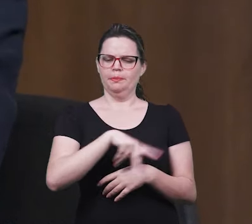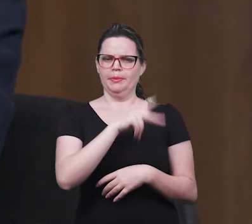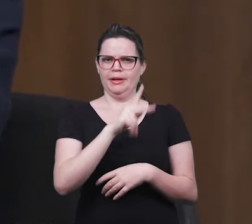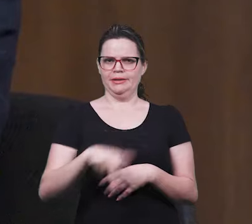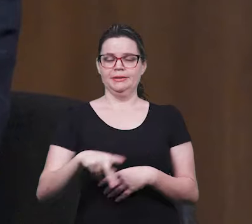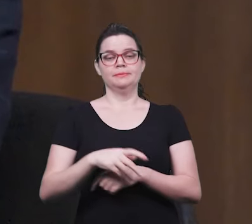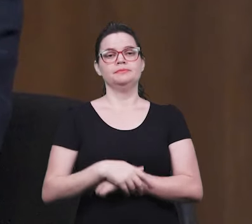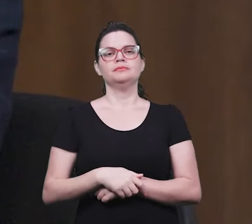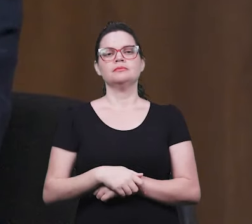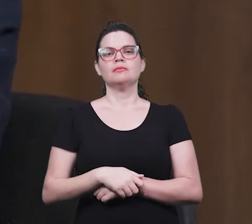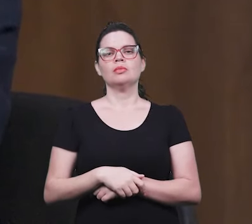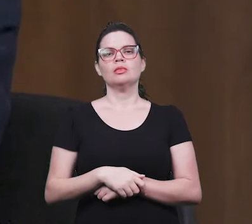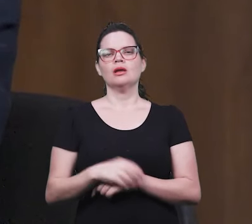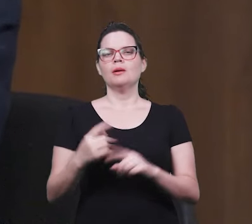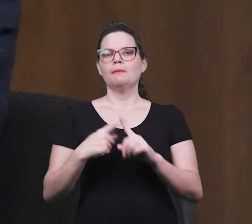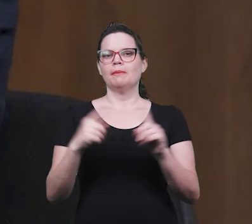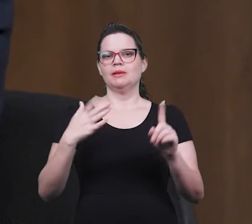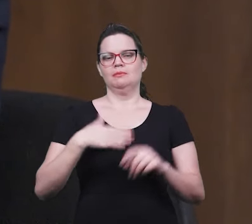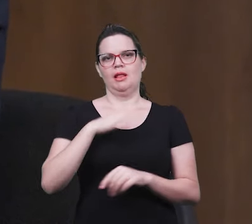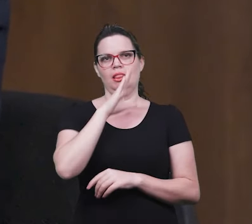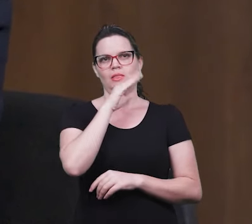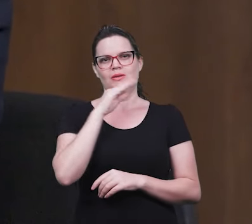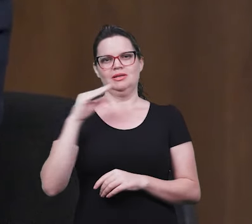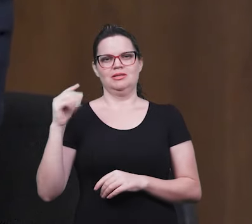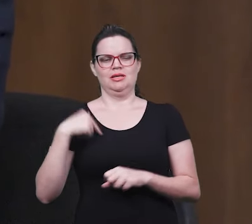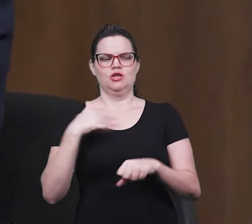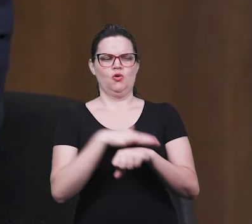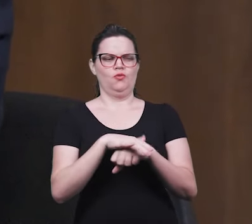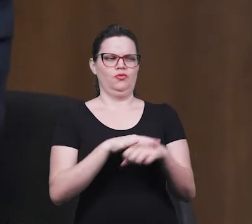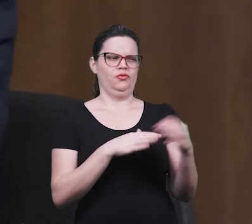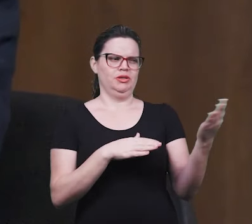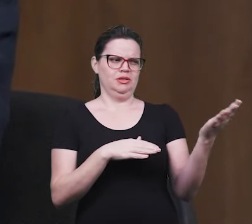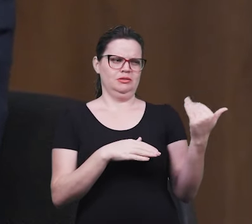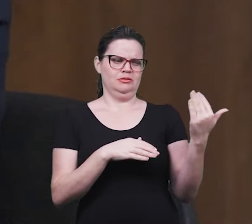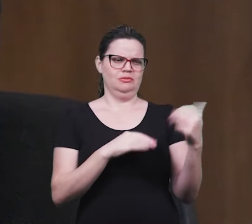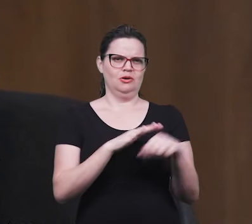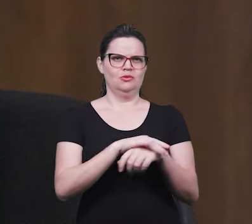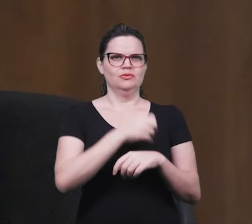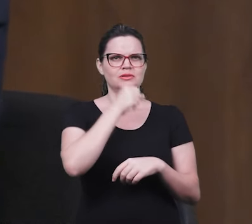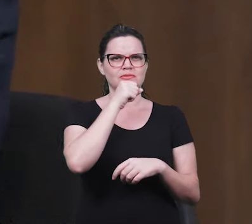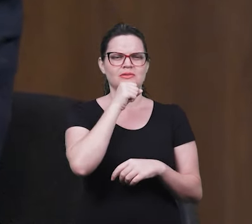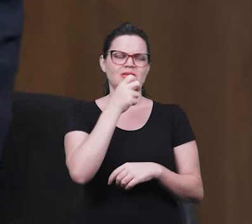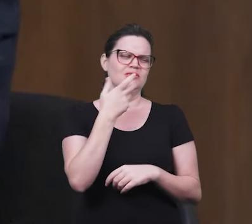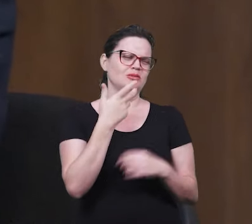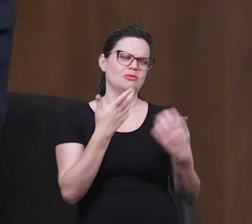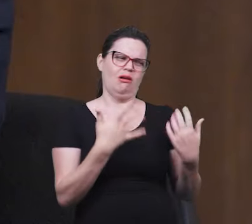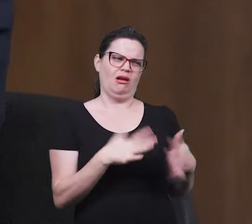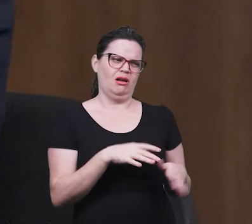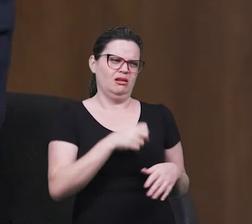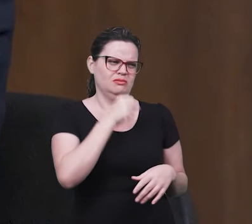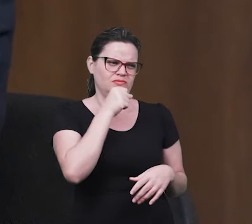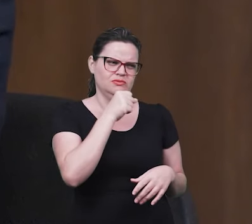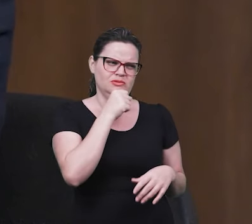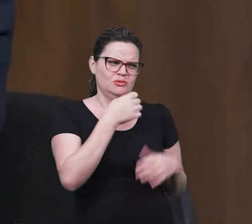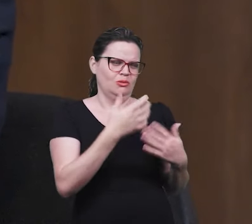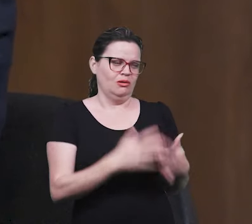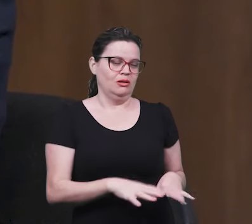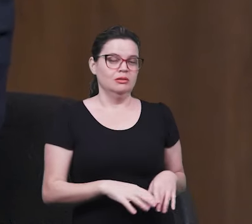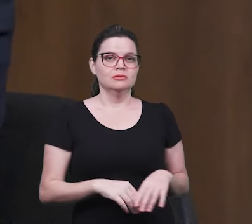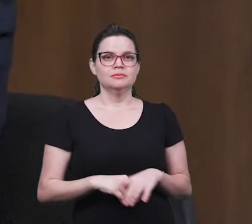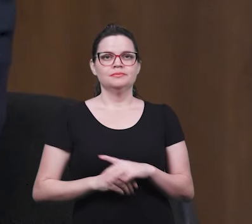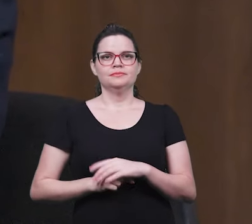na adolescência, eu tive a conversa com ele, disse, olha, eu não quero isso e tal. Eu disse para